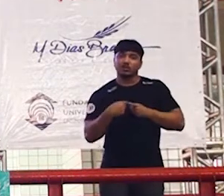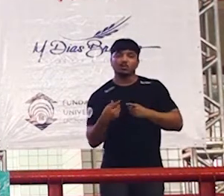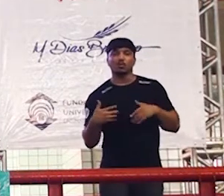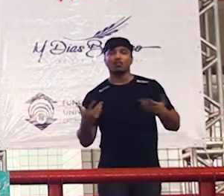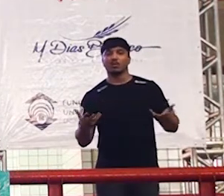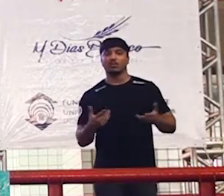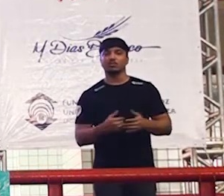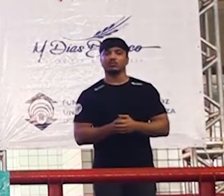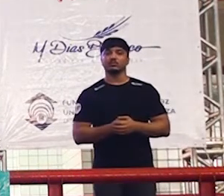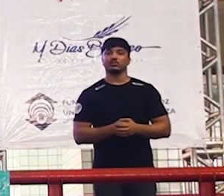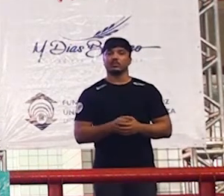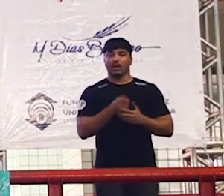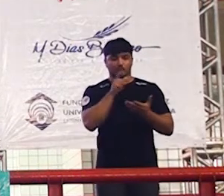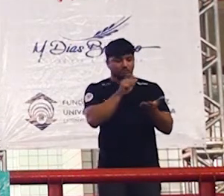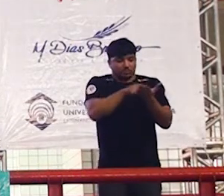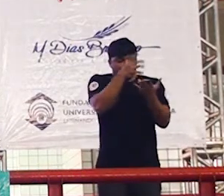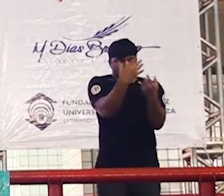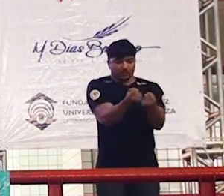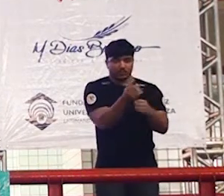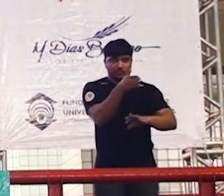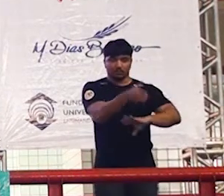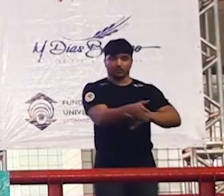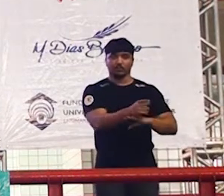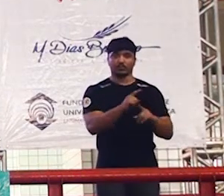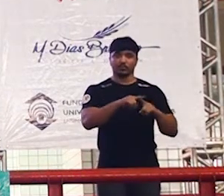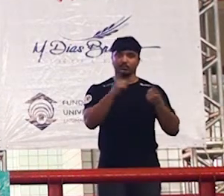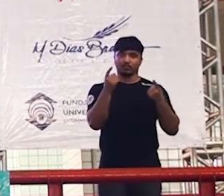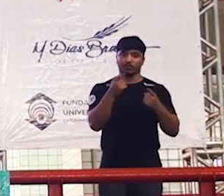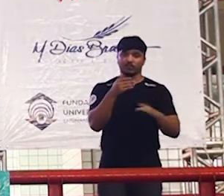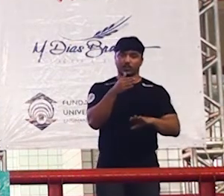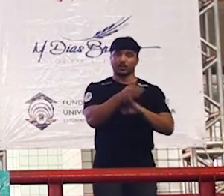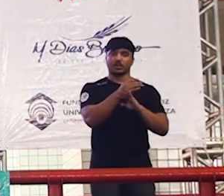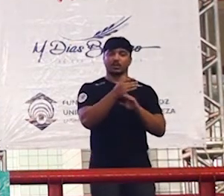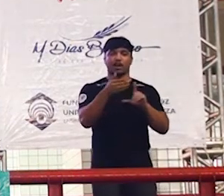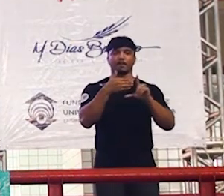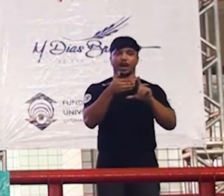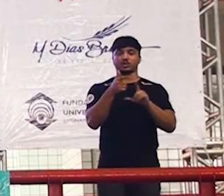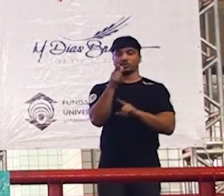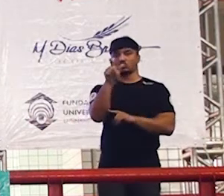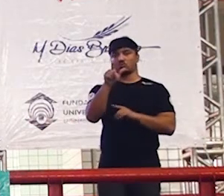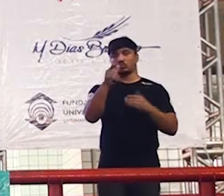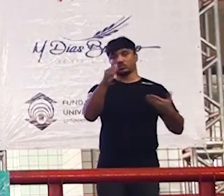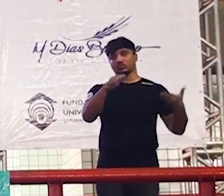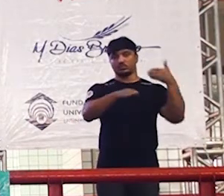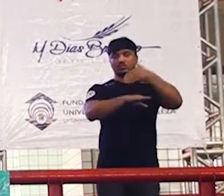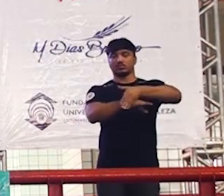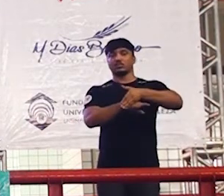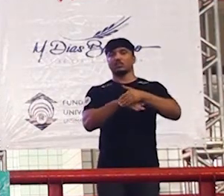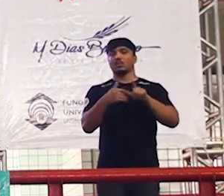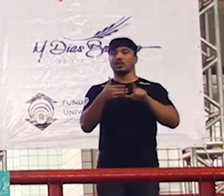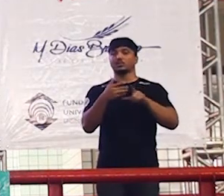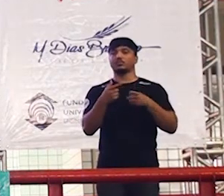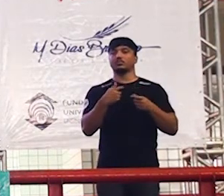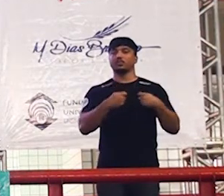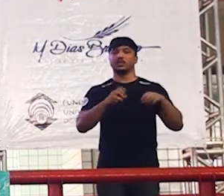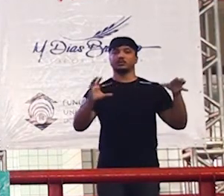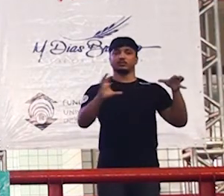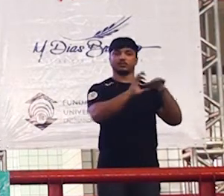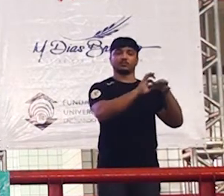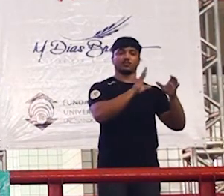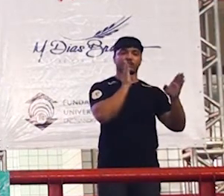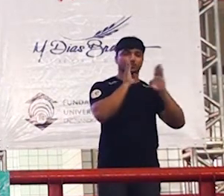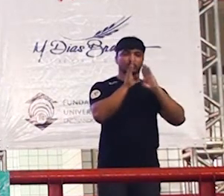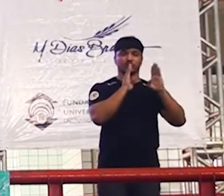Thrones que eu sou. Aí clica para fazer o teste. Só que o teste ele encaminha para outra página, e para você entrar nessa página, você precisa se conectar